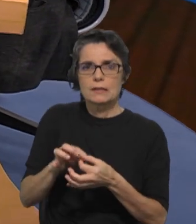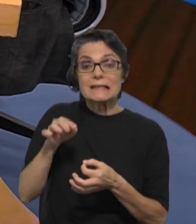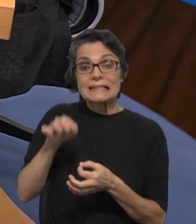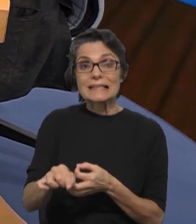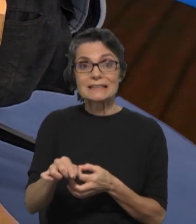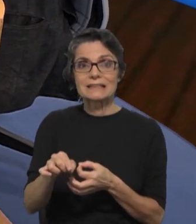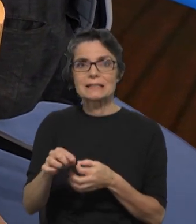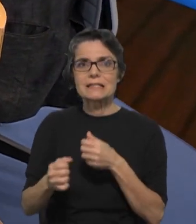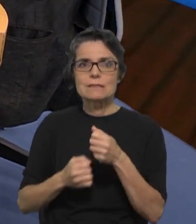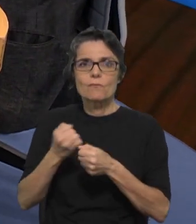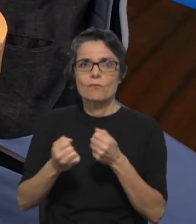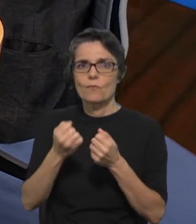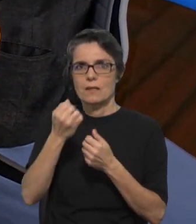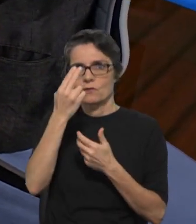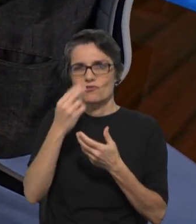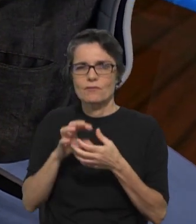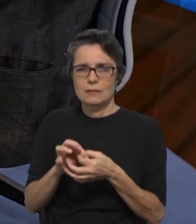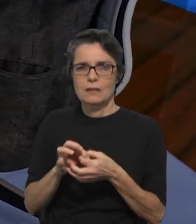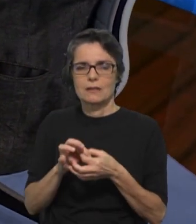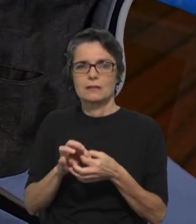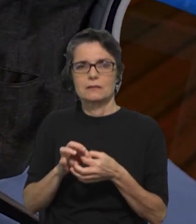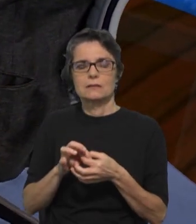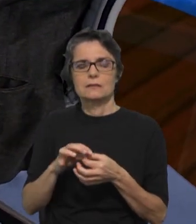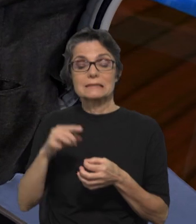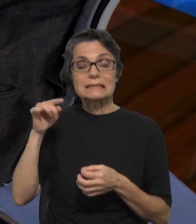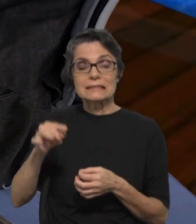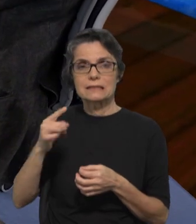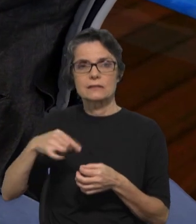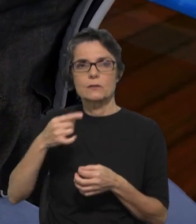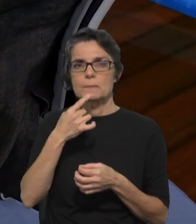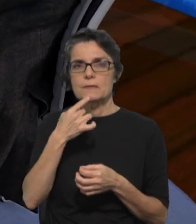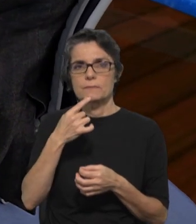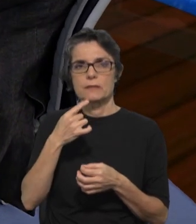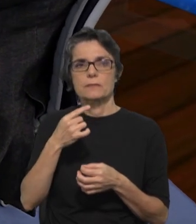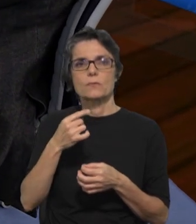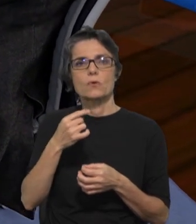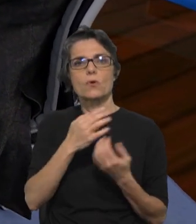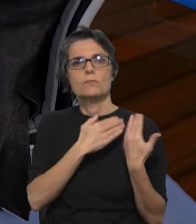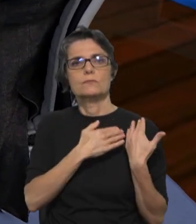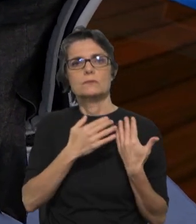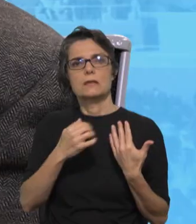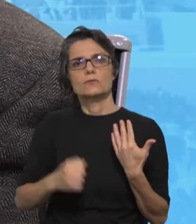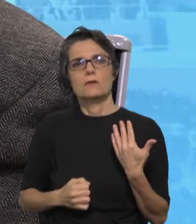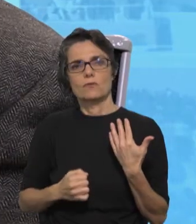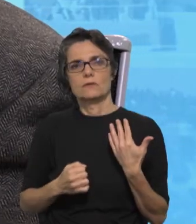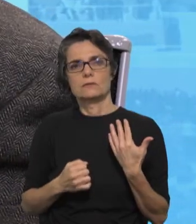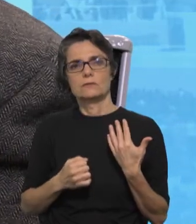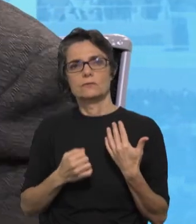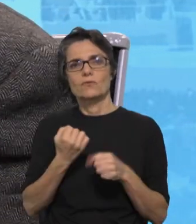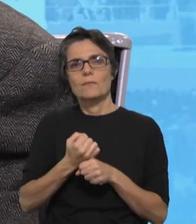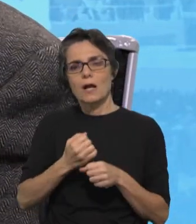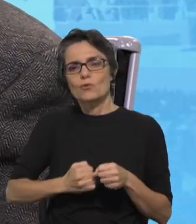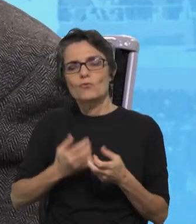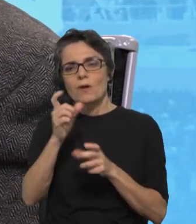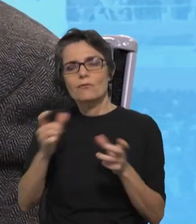movimentos históricos, que nós muitas vezes vamos encontrar este papel dos católicos que,